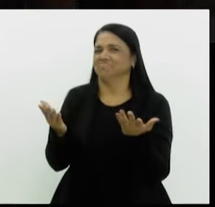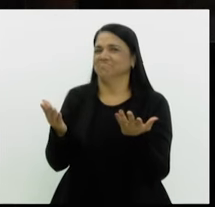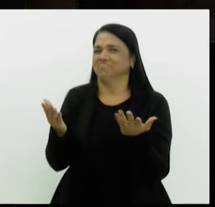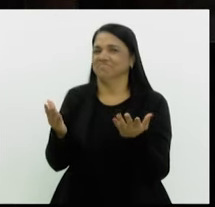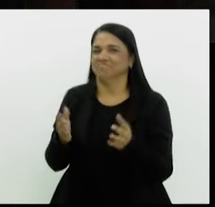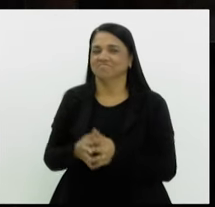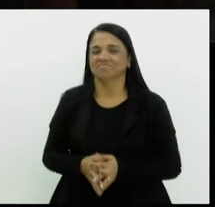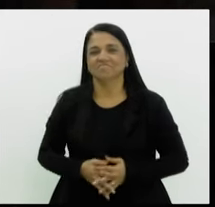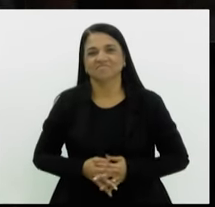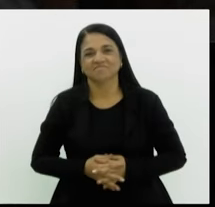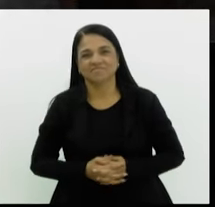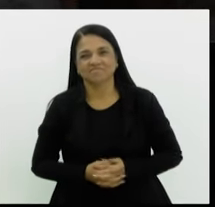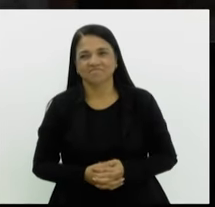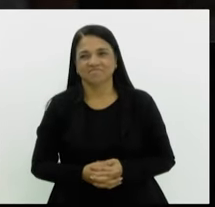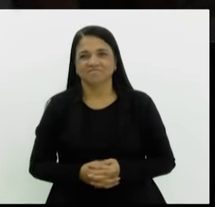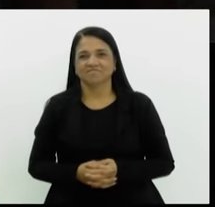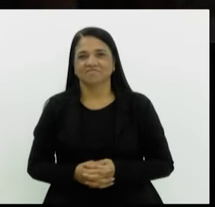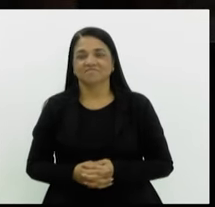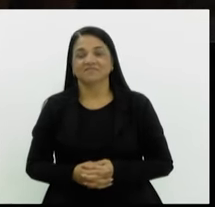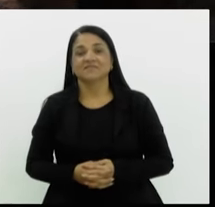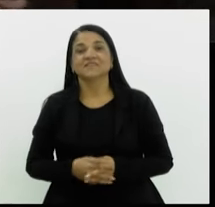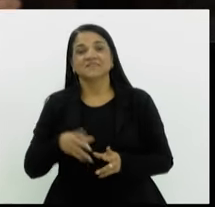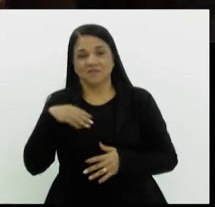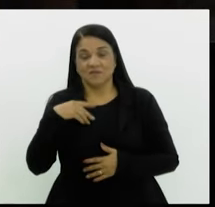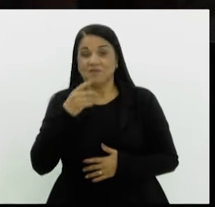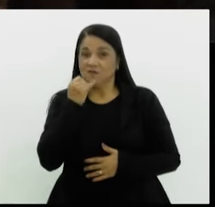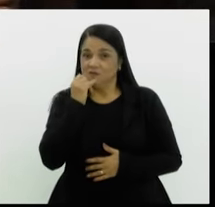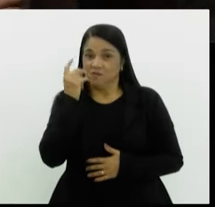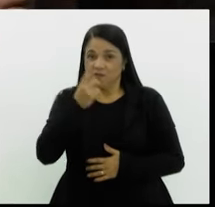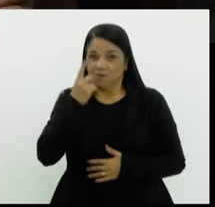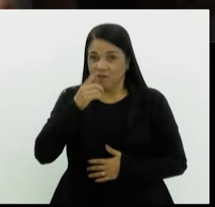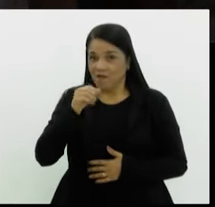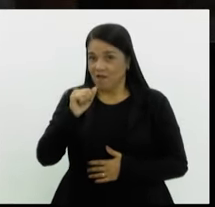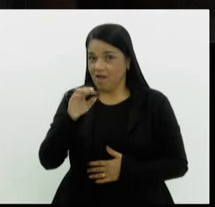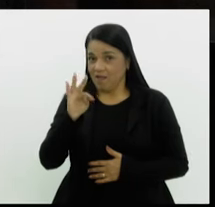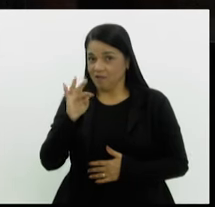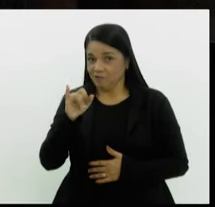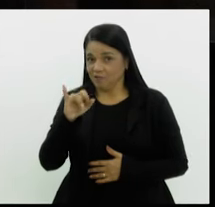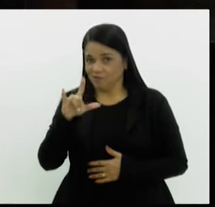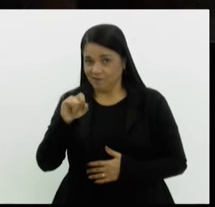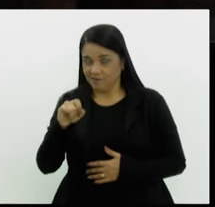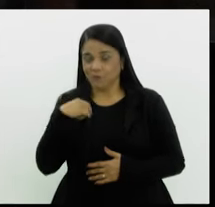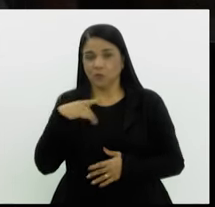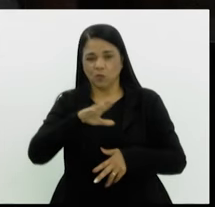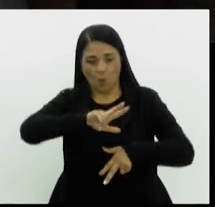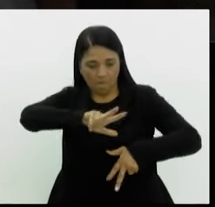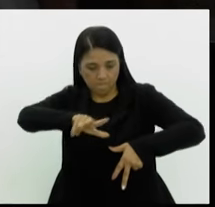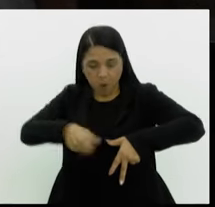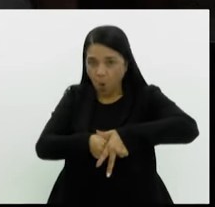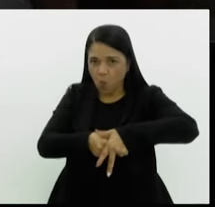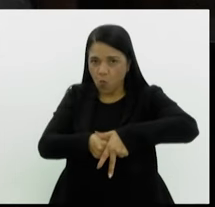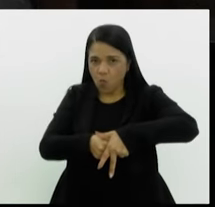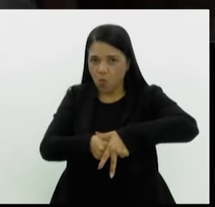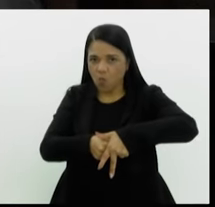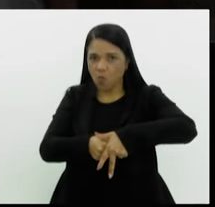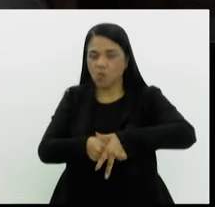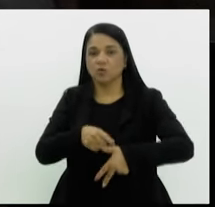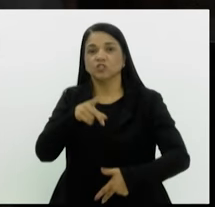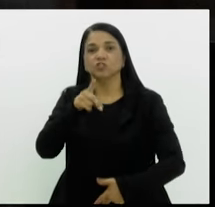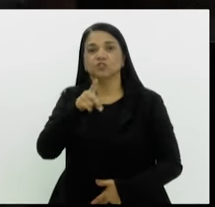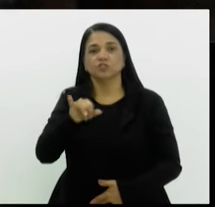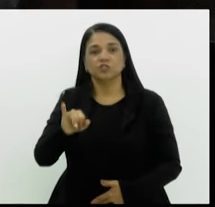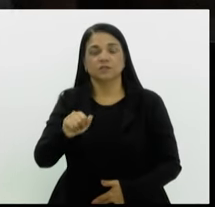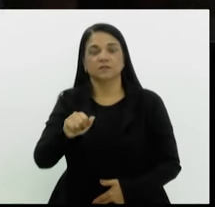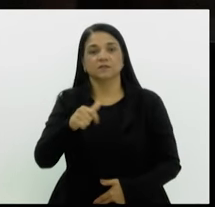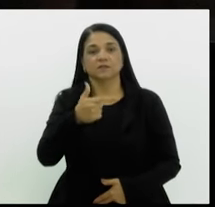só faria uma ressalva, deputado Atilano, que Vossa Excelência, quando aconteceu o golpe, em 31 de